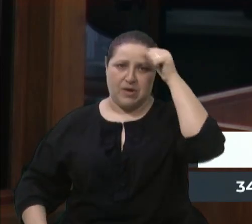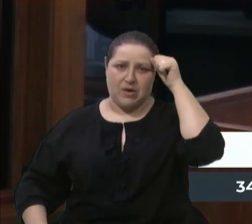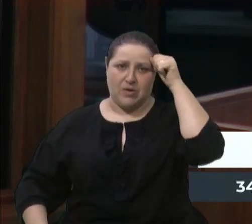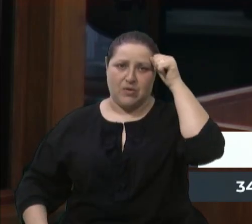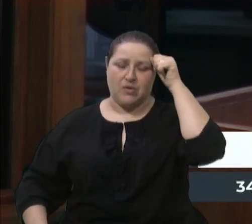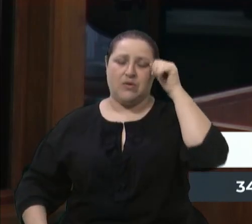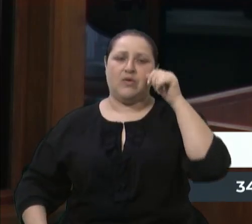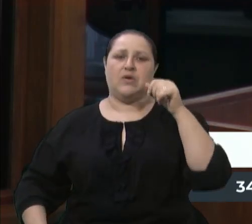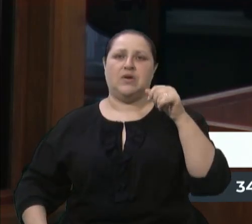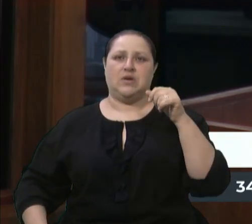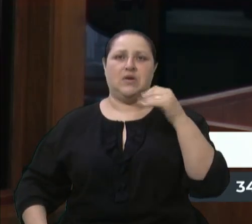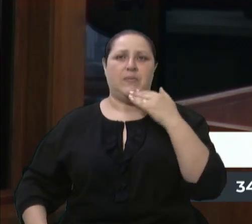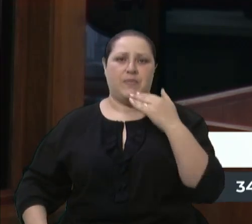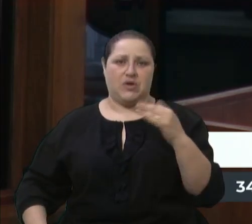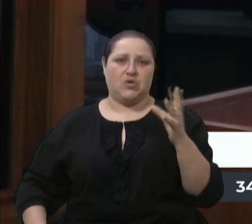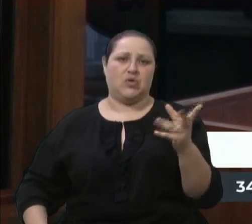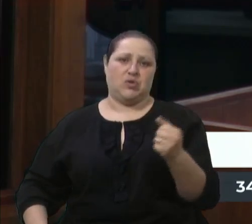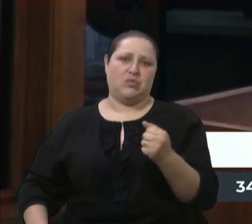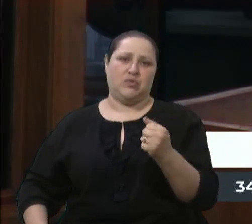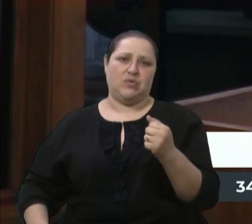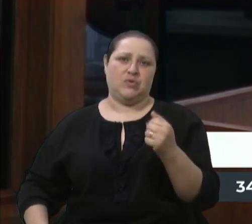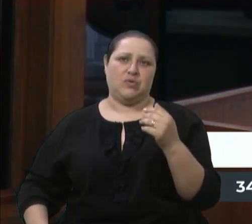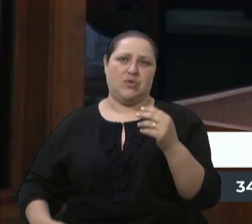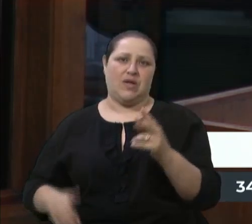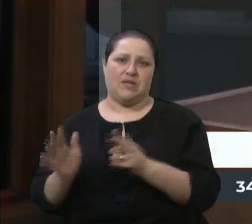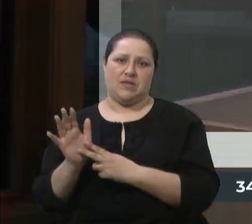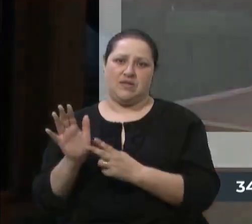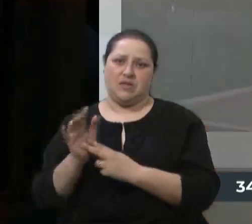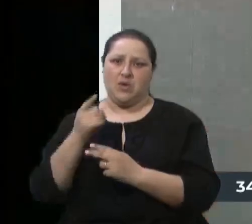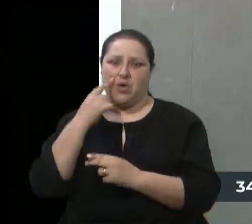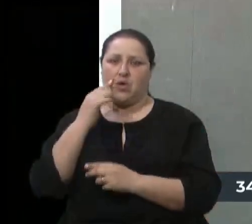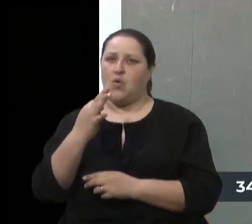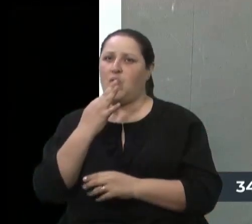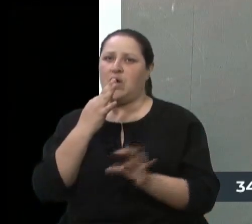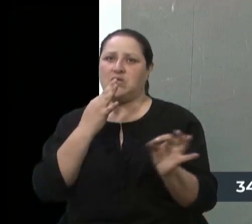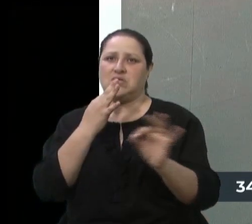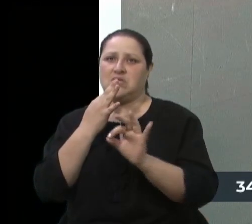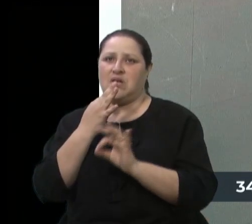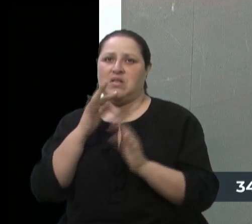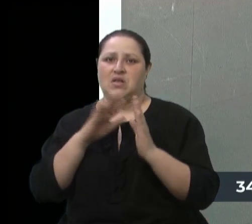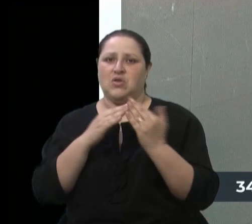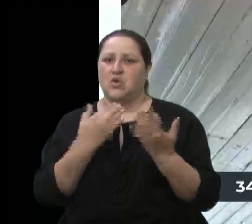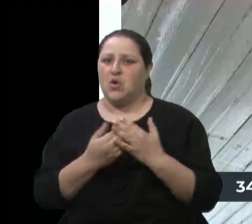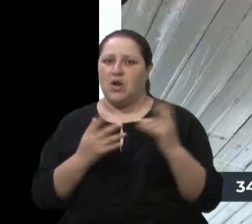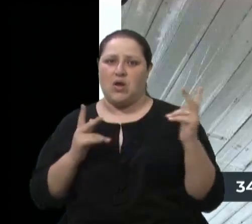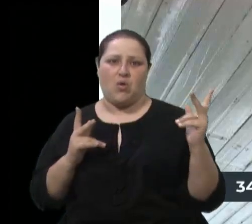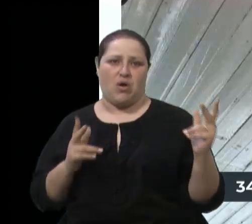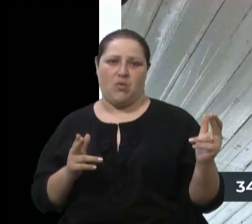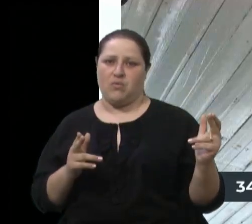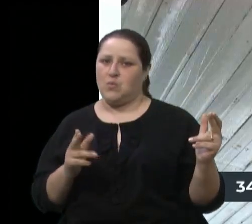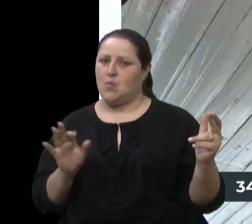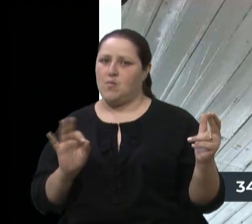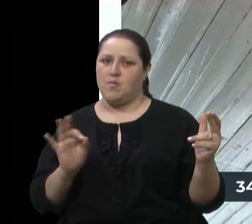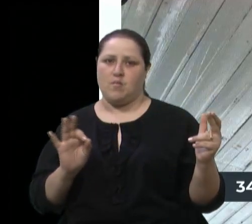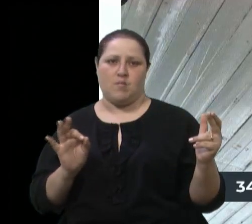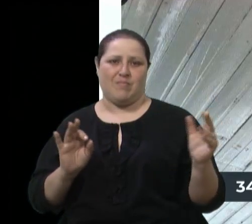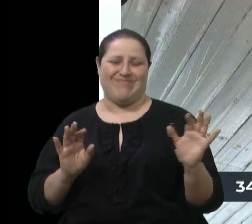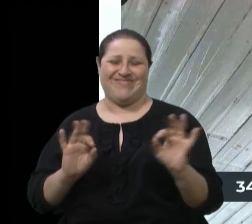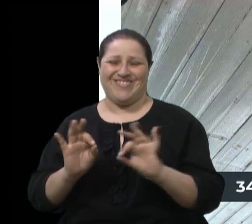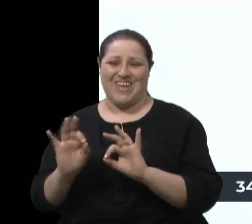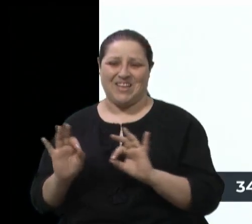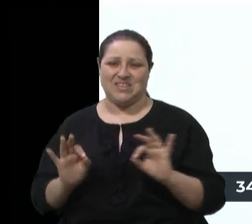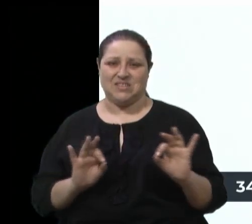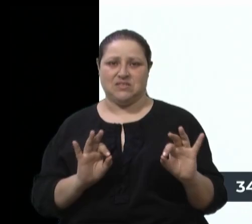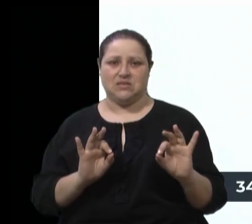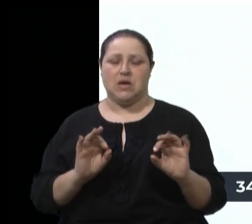e peço a devida vênia aqui na afirmação que eu vou fazer, eu não conheço nenhuma das nossas escolas municipais que está assim. Nenhuma. Pode